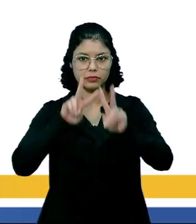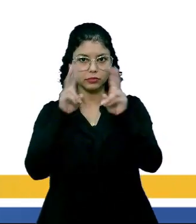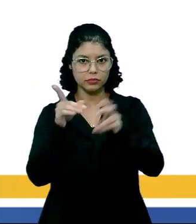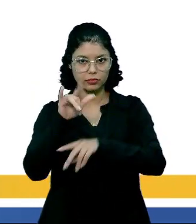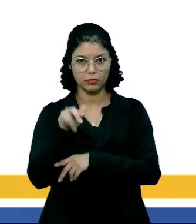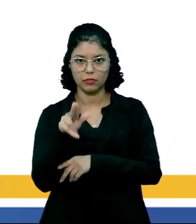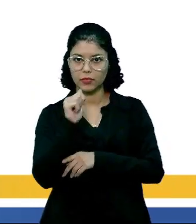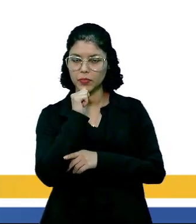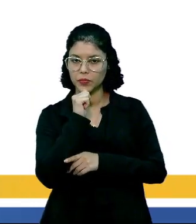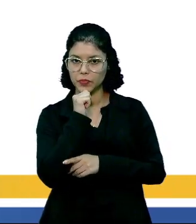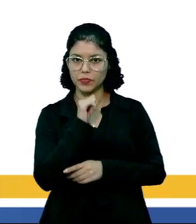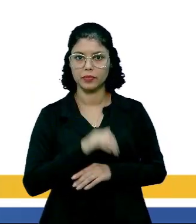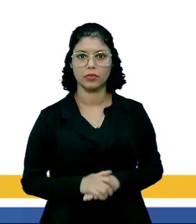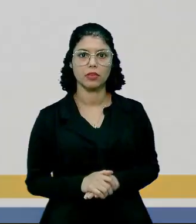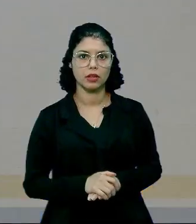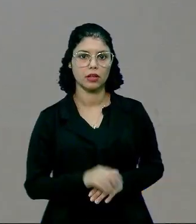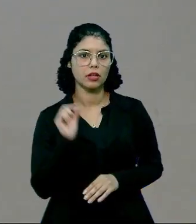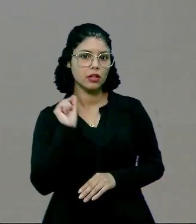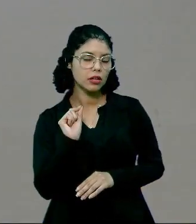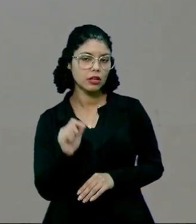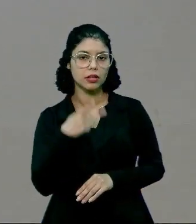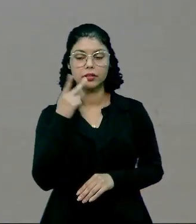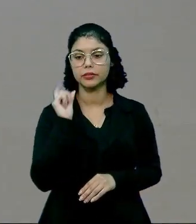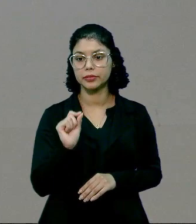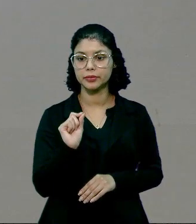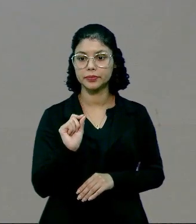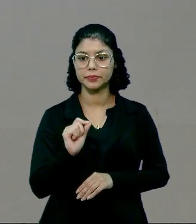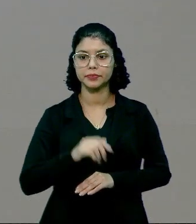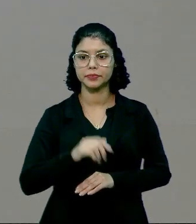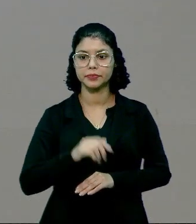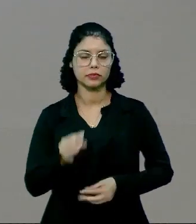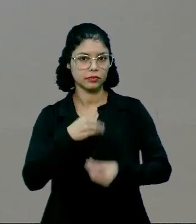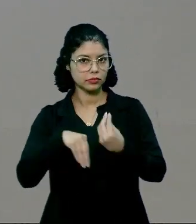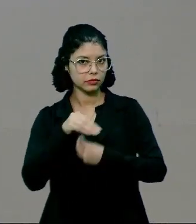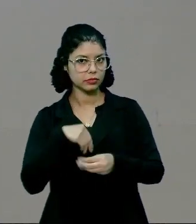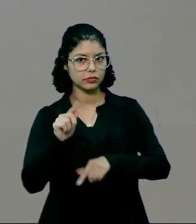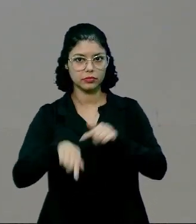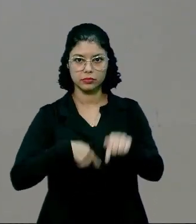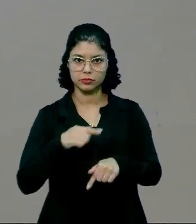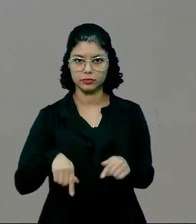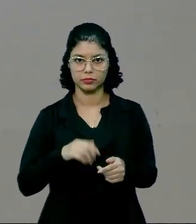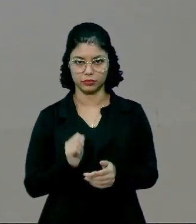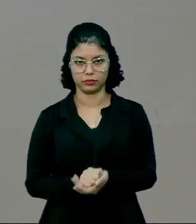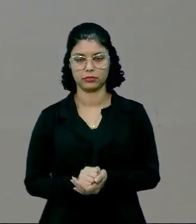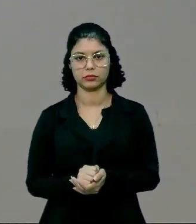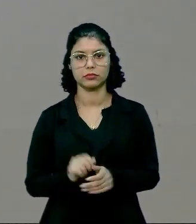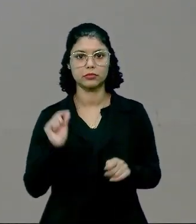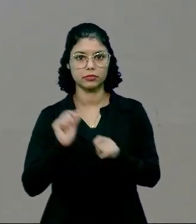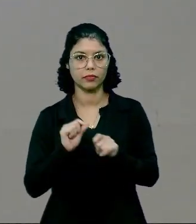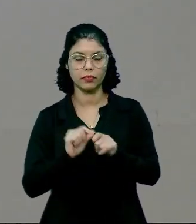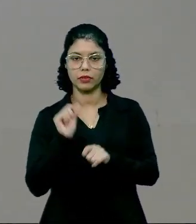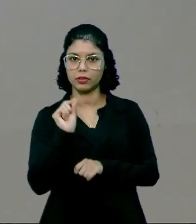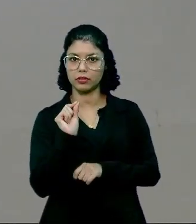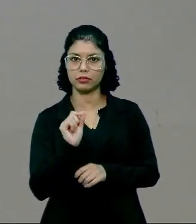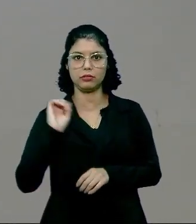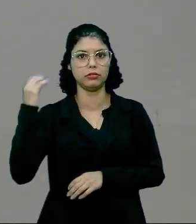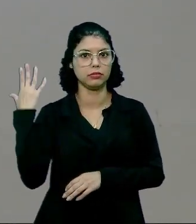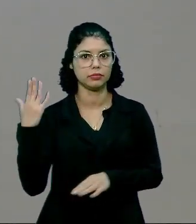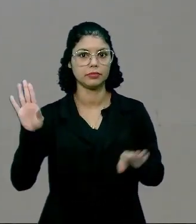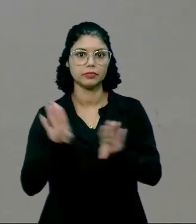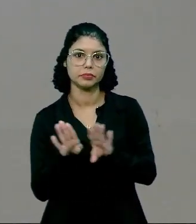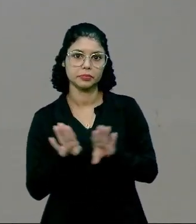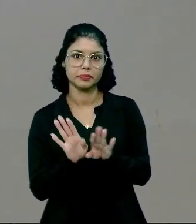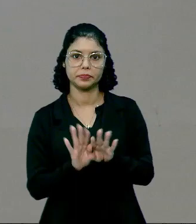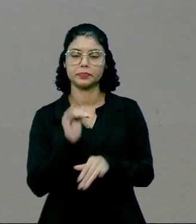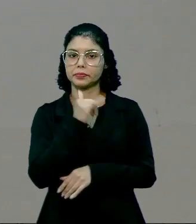então a teoria das colisões ela serve para dizer o seguinte toda reação química ela foi feita para acontecer de